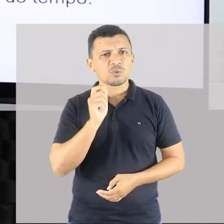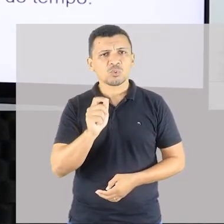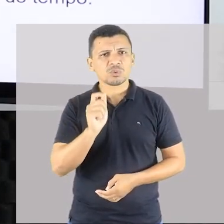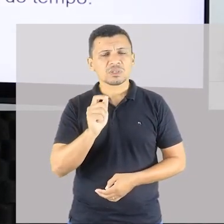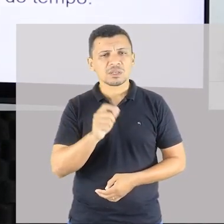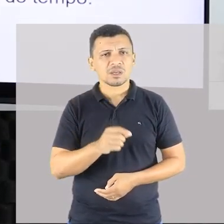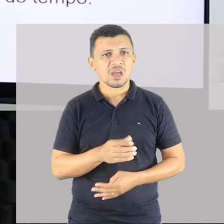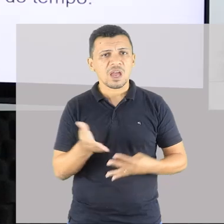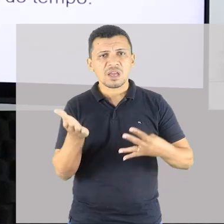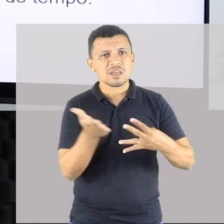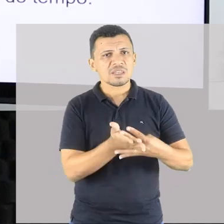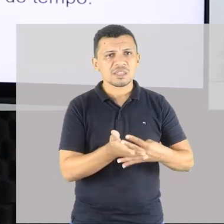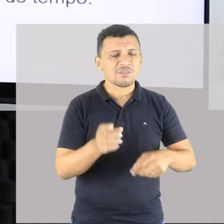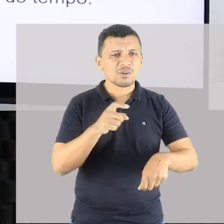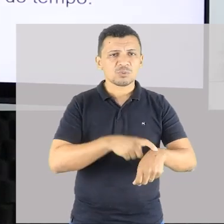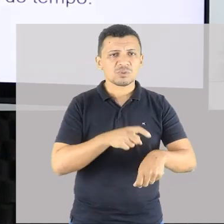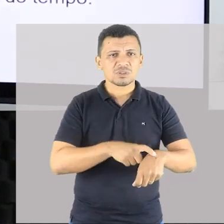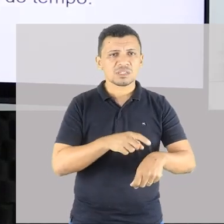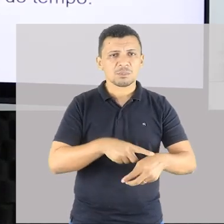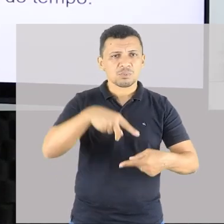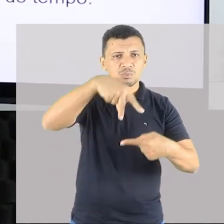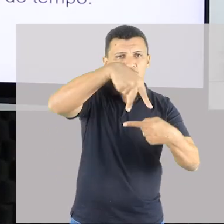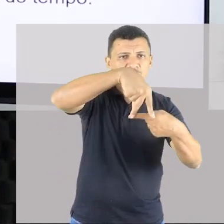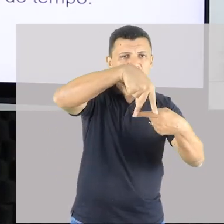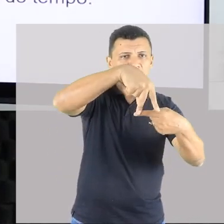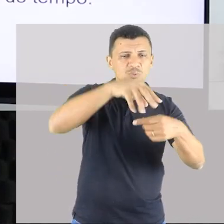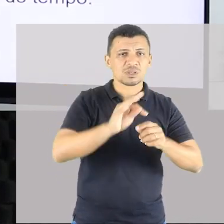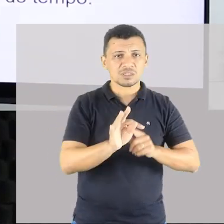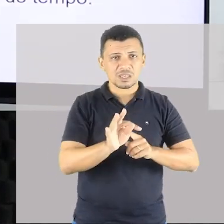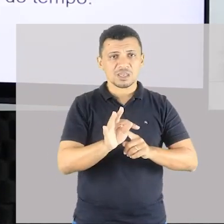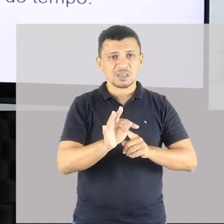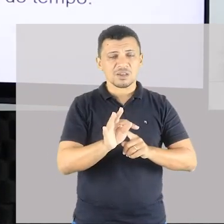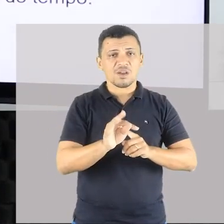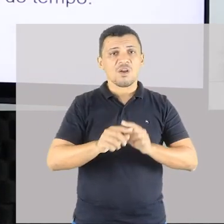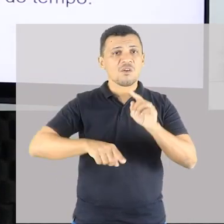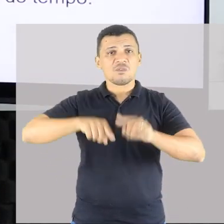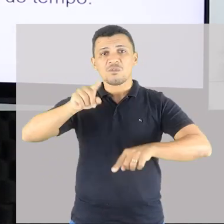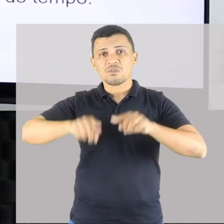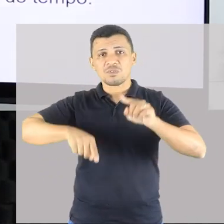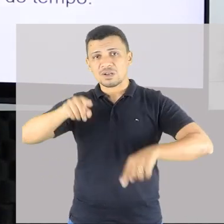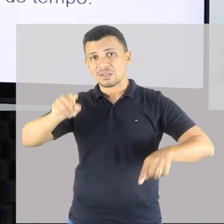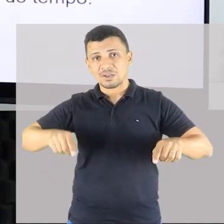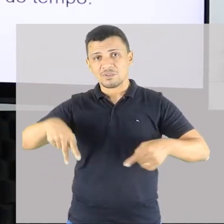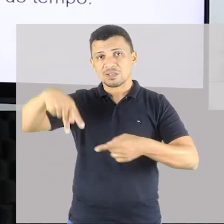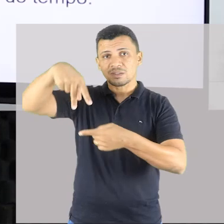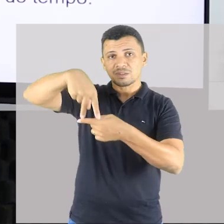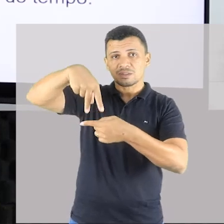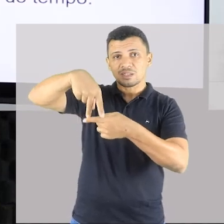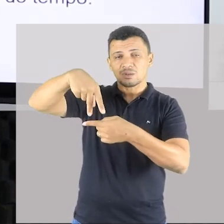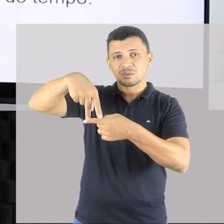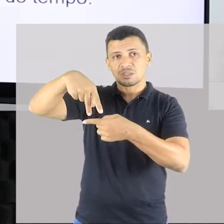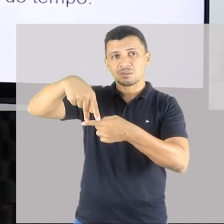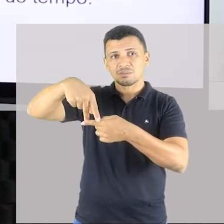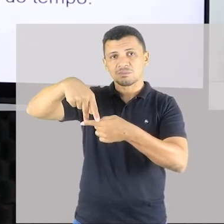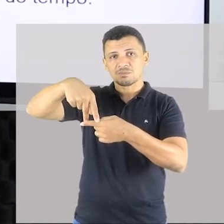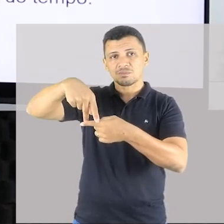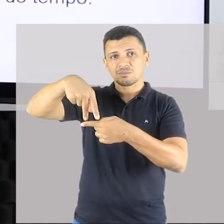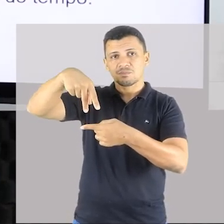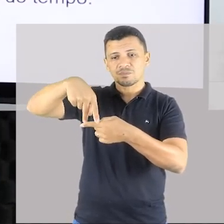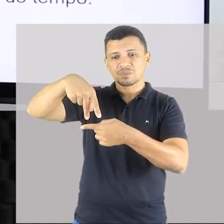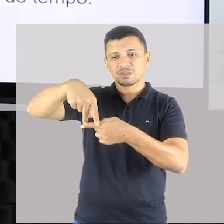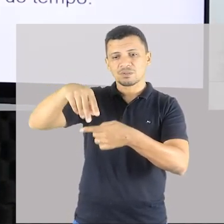o intervalo de tempo ΔT, o fluxo magnético variava Δθ. Não, perdão,